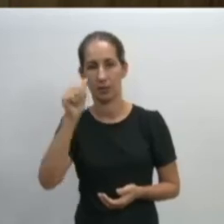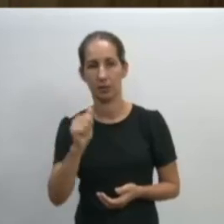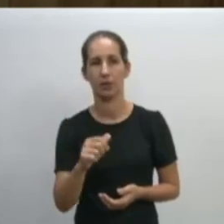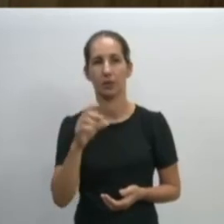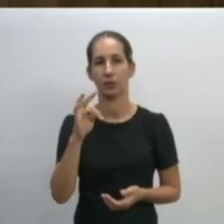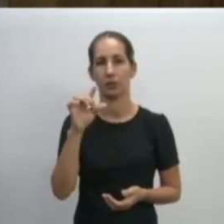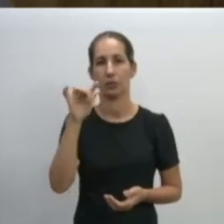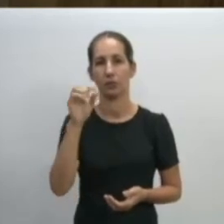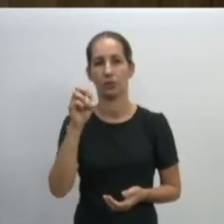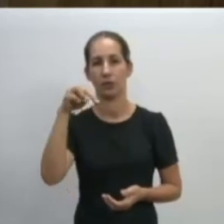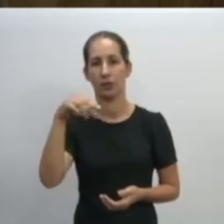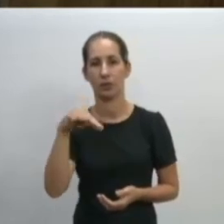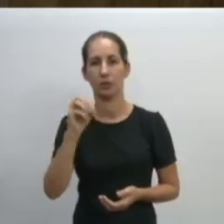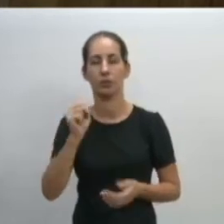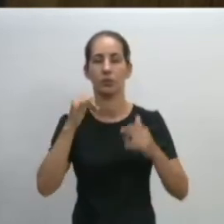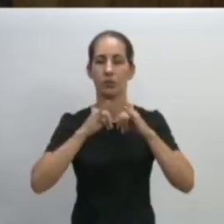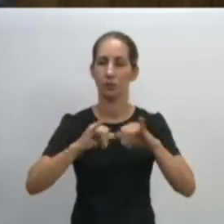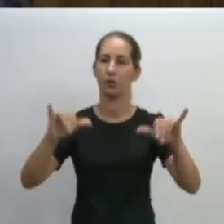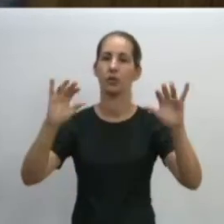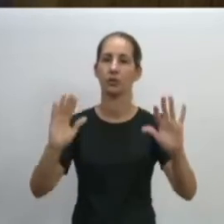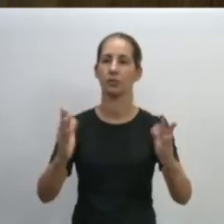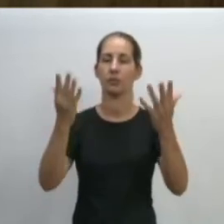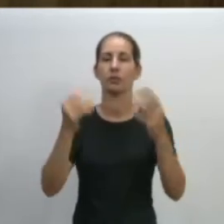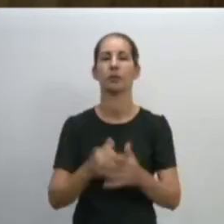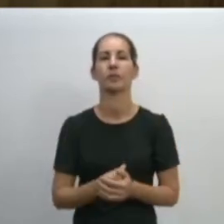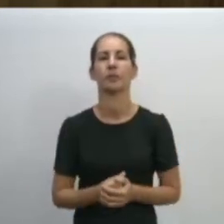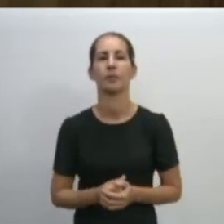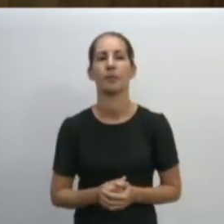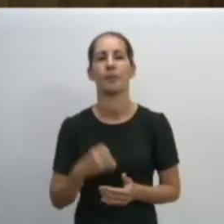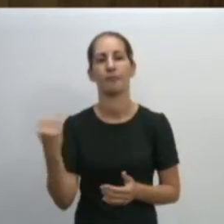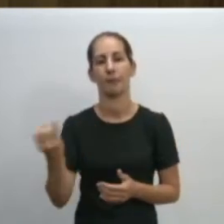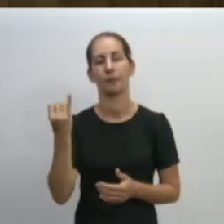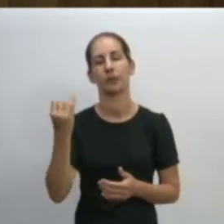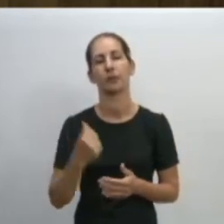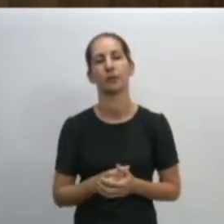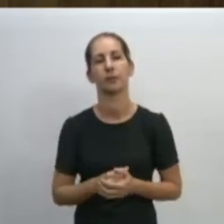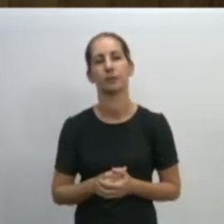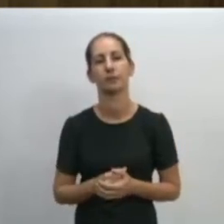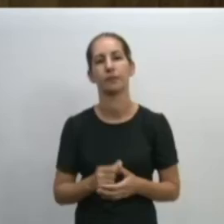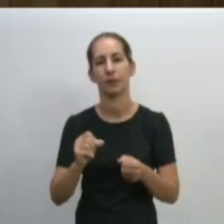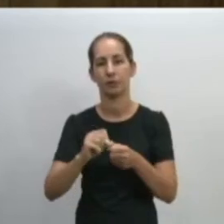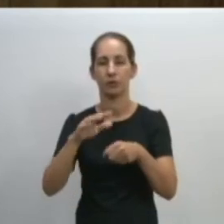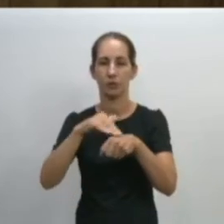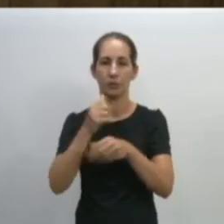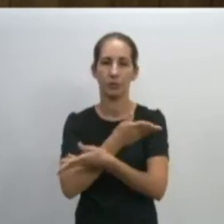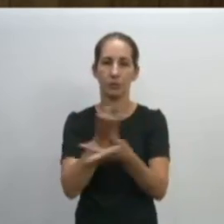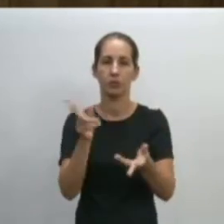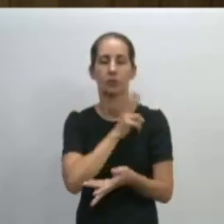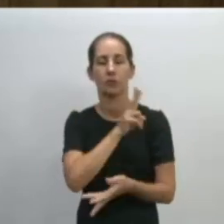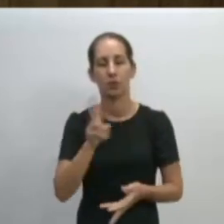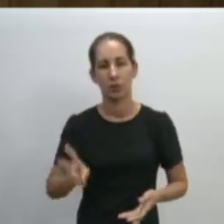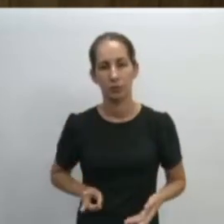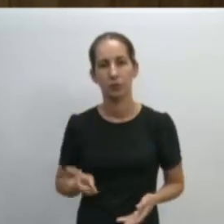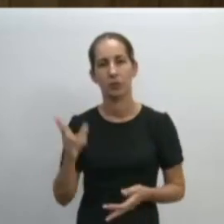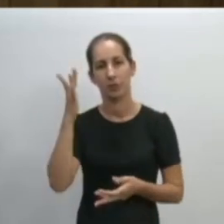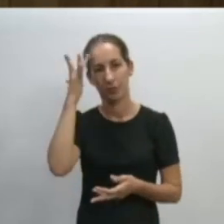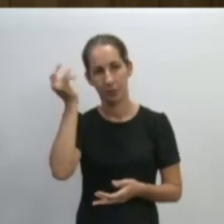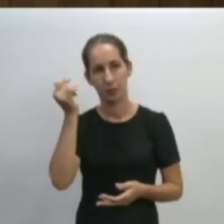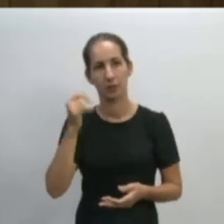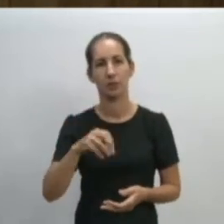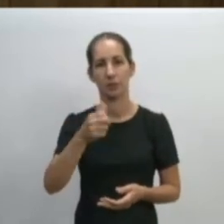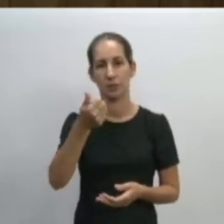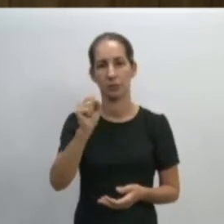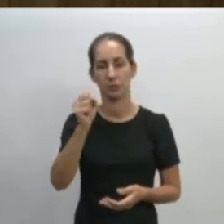Túlio Lemos, divulgando, propagando esta importante campanha. Então, está feito o convite a todos os vereadores, amanhã,